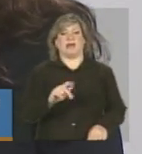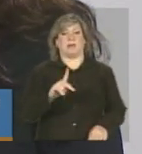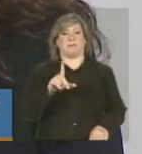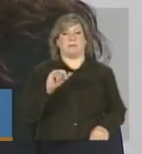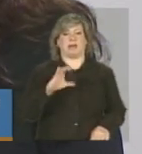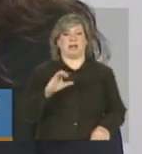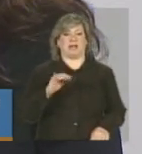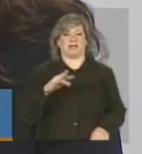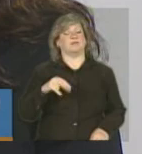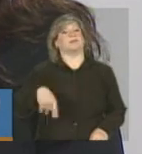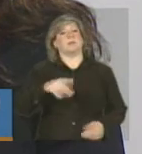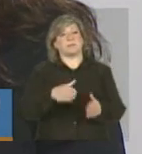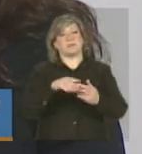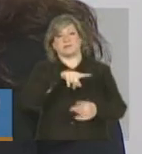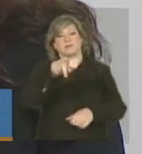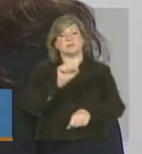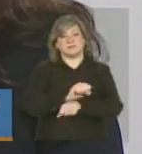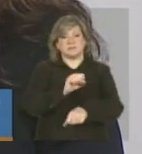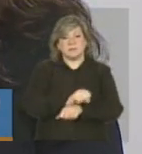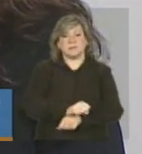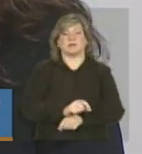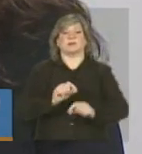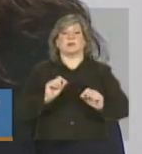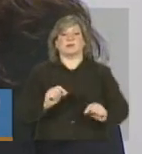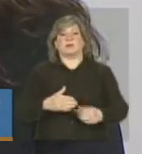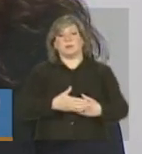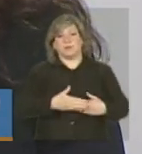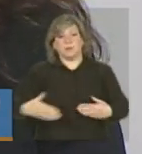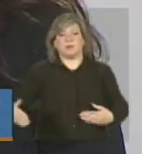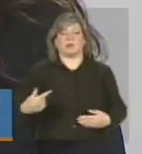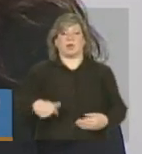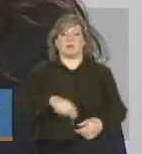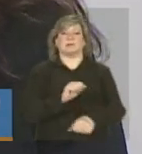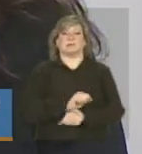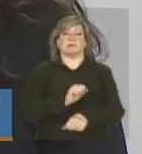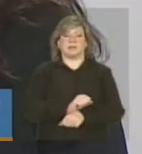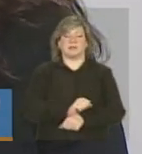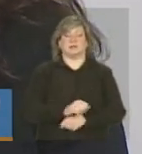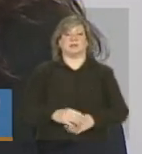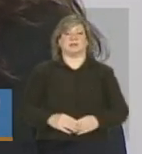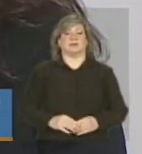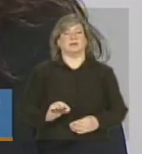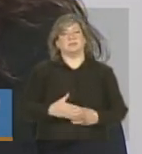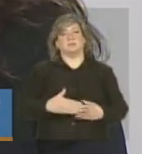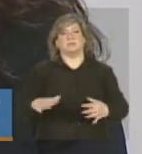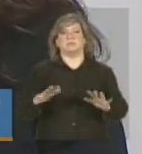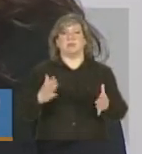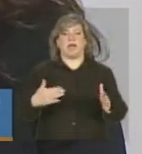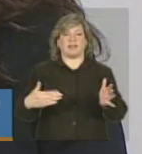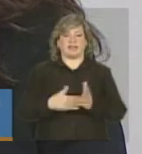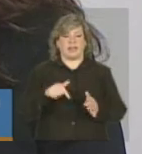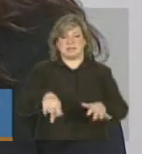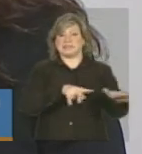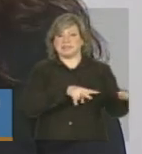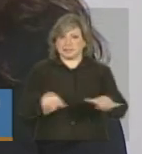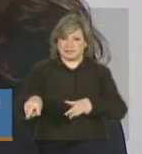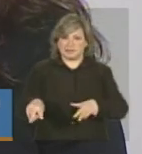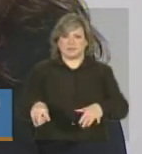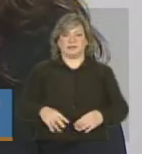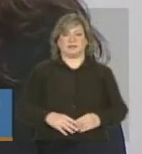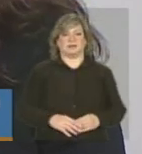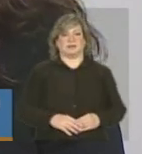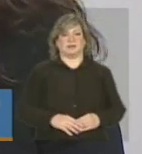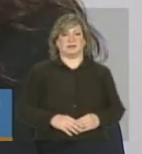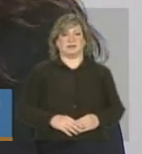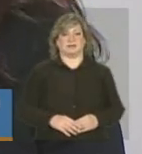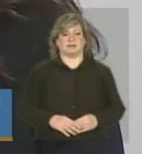pedimos que as pessoas aguardem que a gente espera que no máximo esta semana,